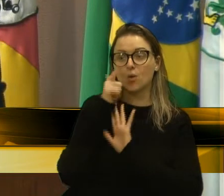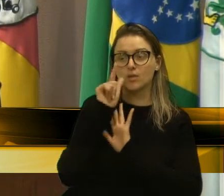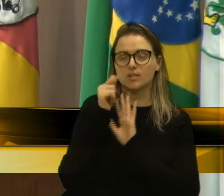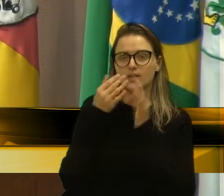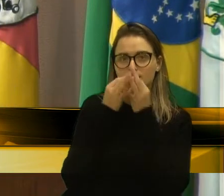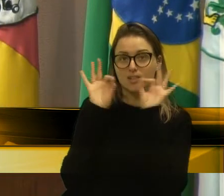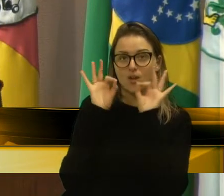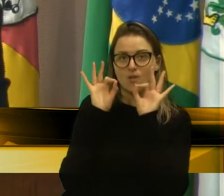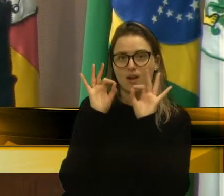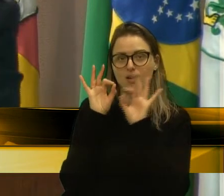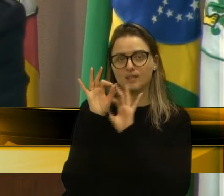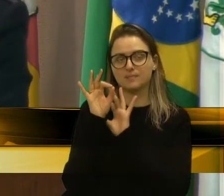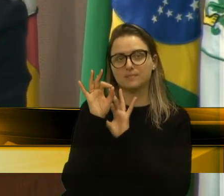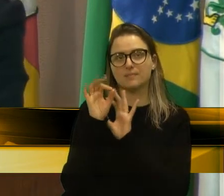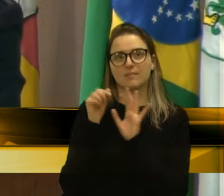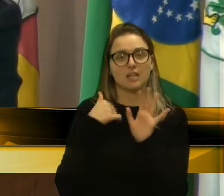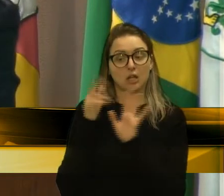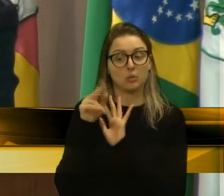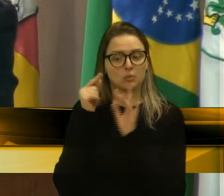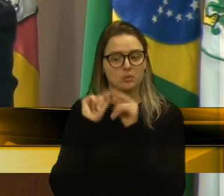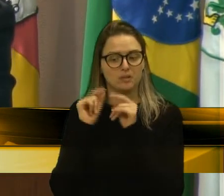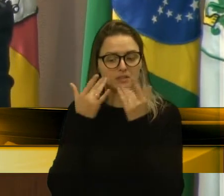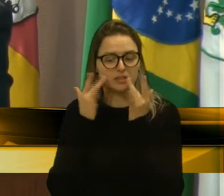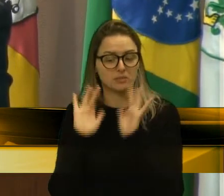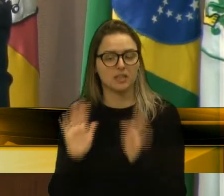fazer. Né?